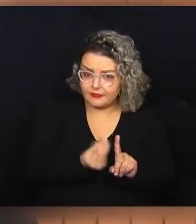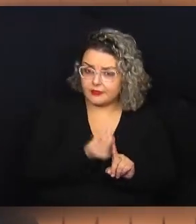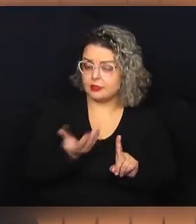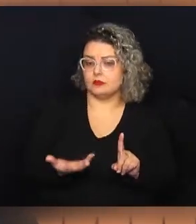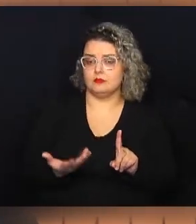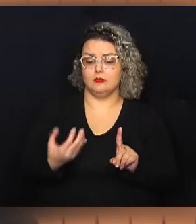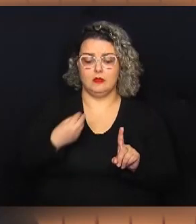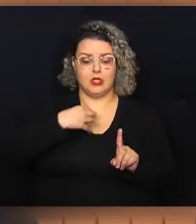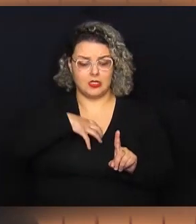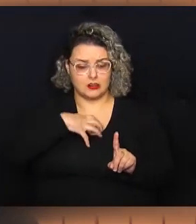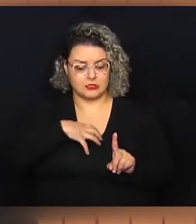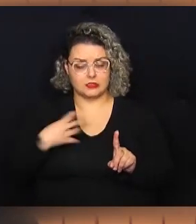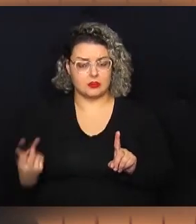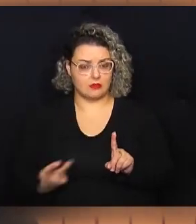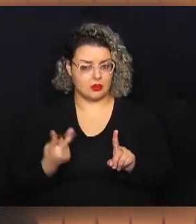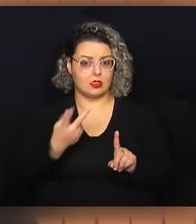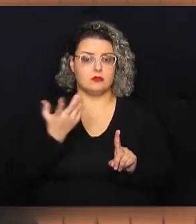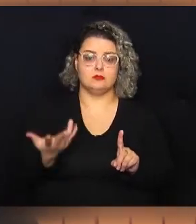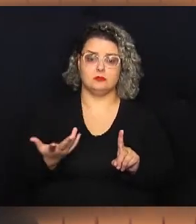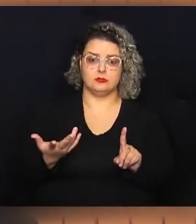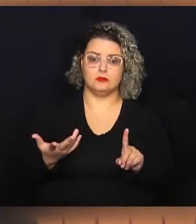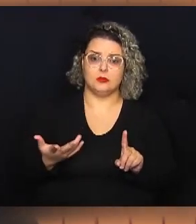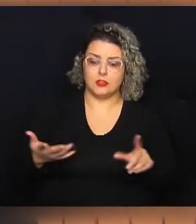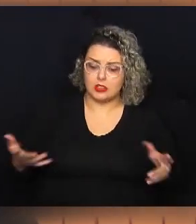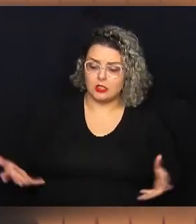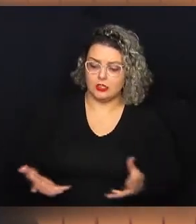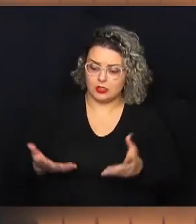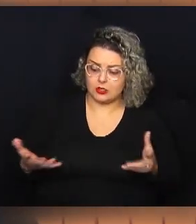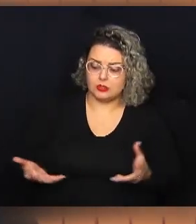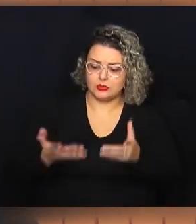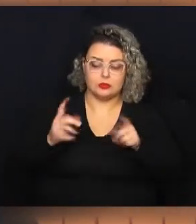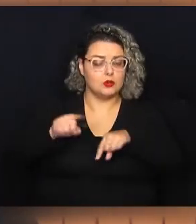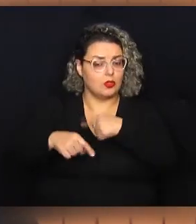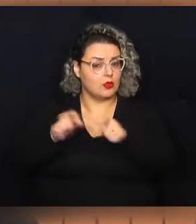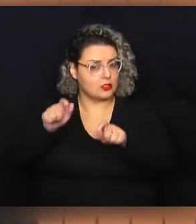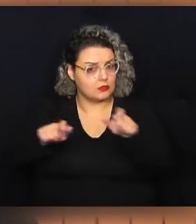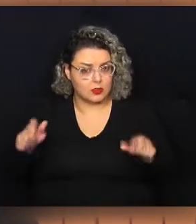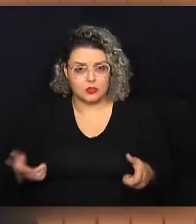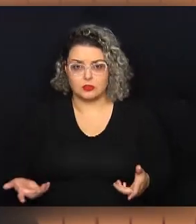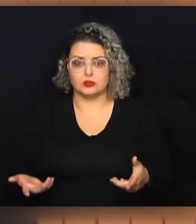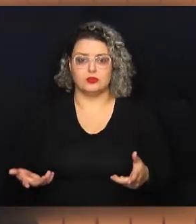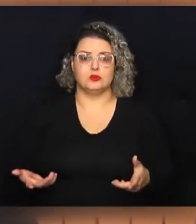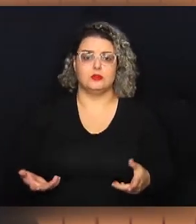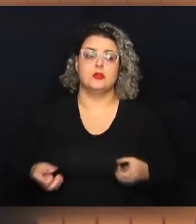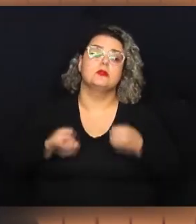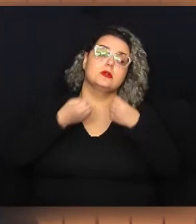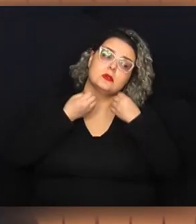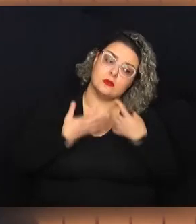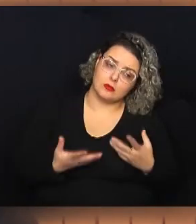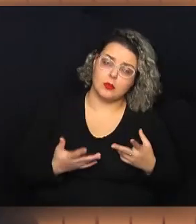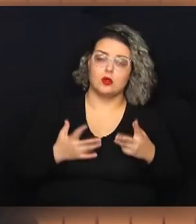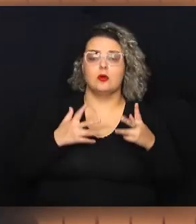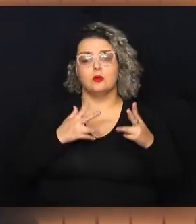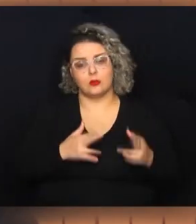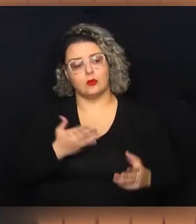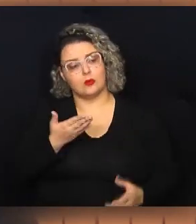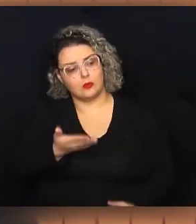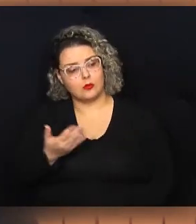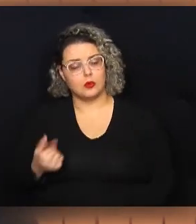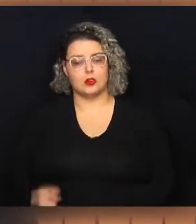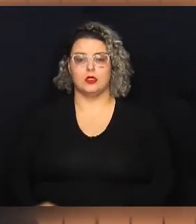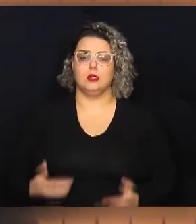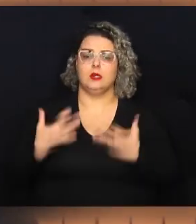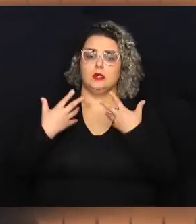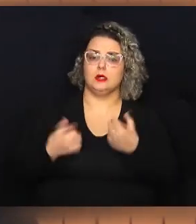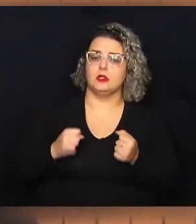para que ela se sinta valorizada que ela faz que que estimule outras pessoas a ser tão bom quanto